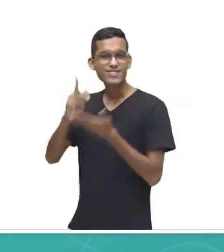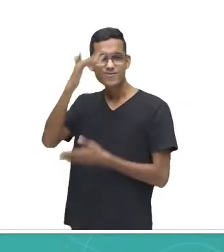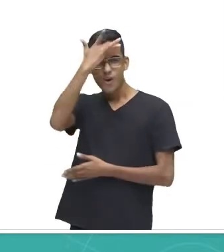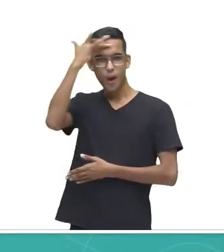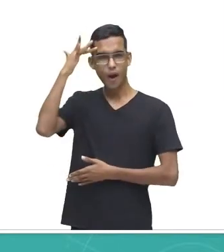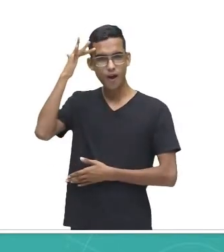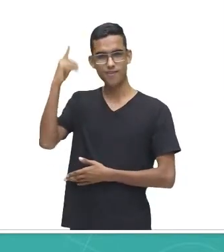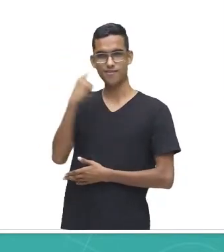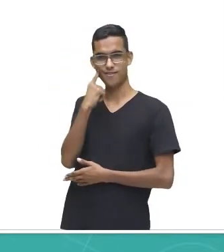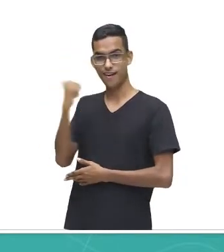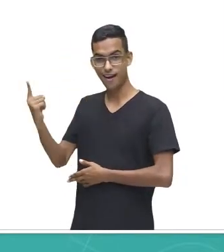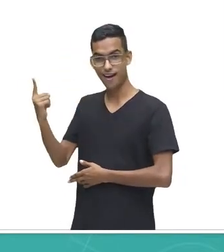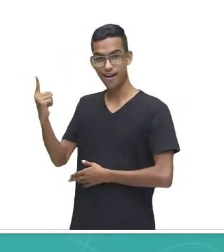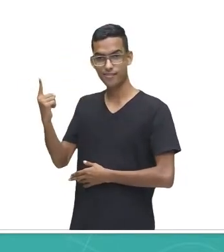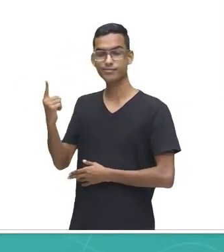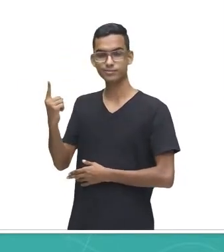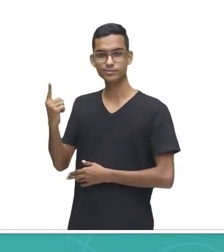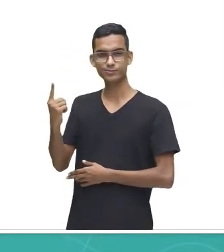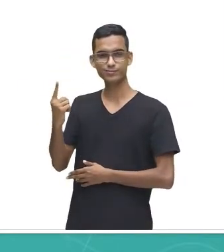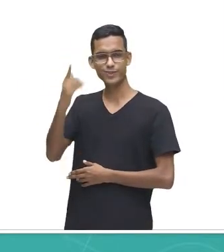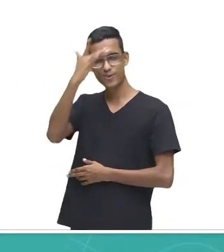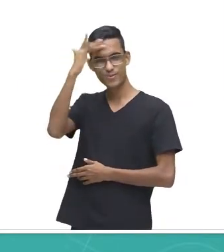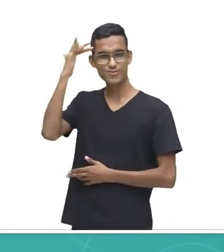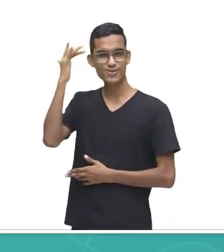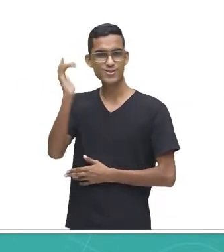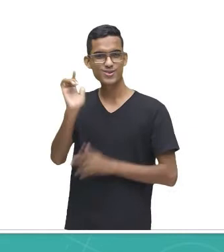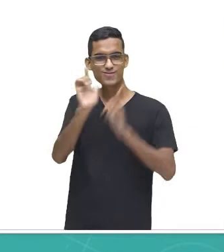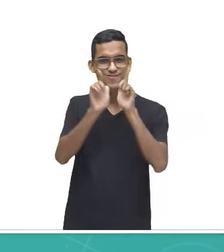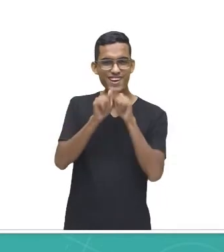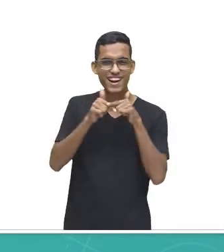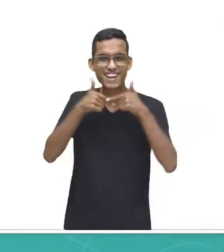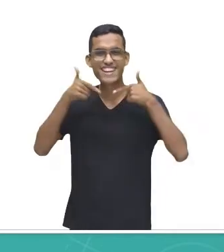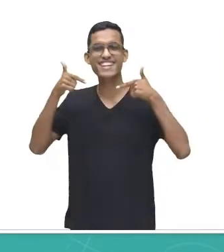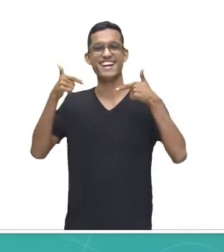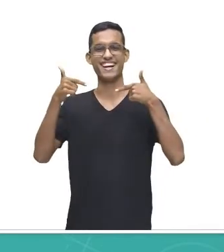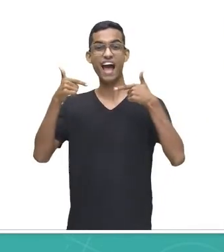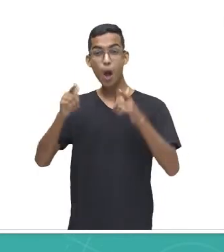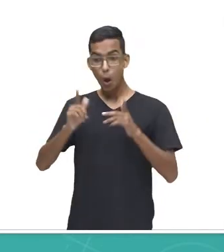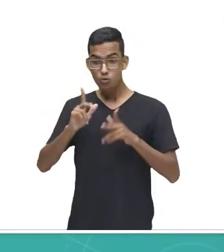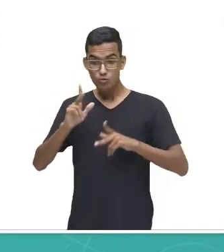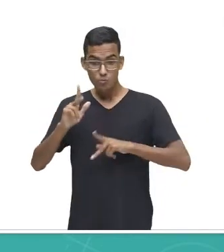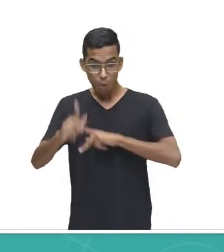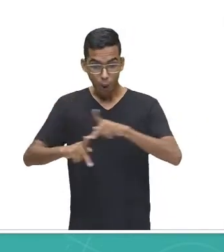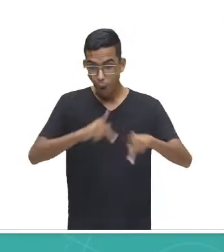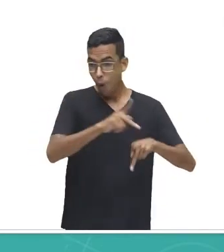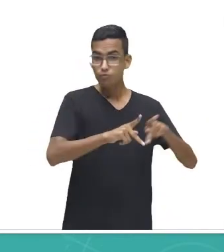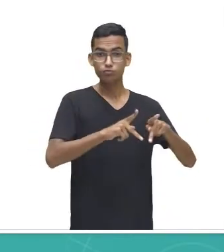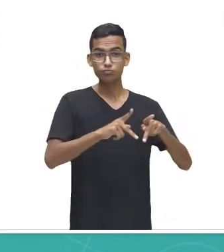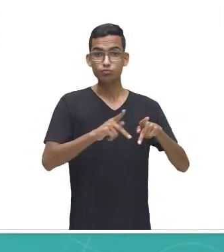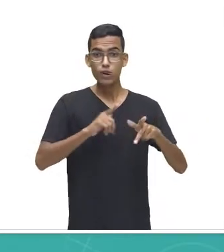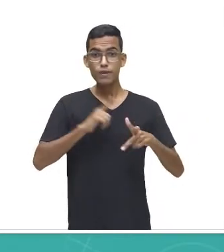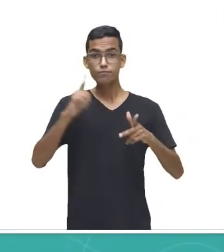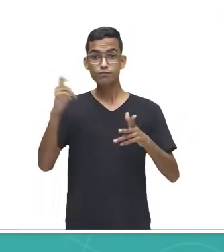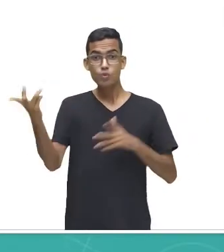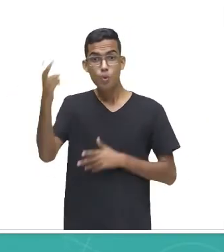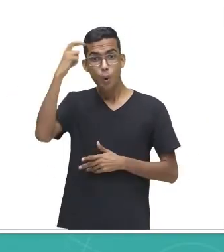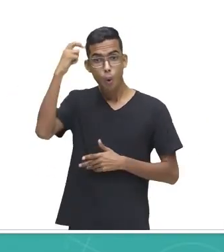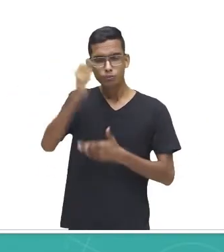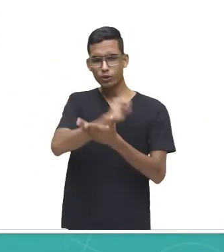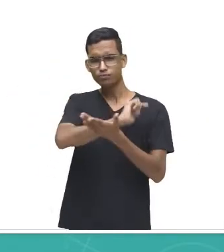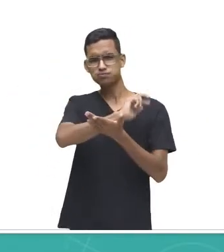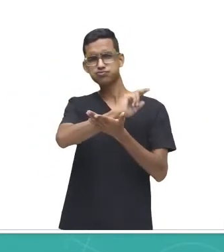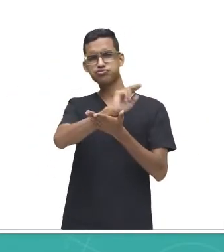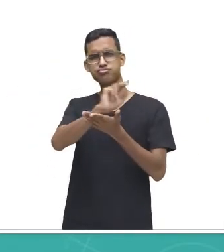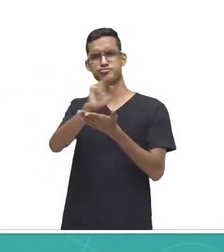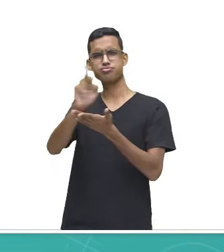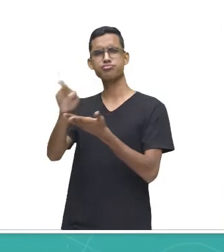Esses rostos de pessoas sorrindo, de várias culturas, várias línguas, compõem